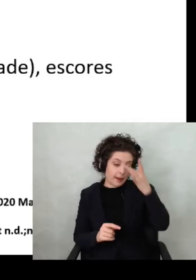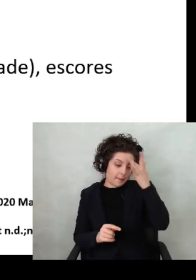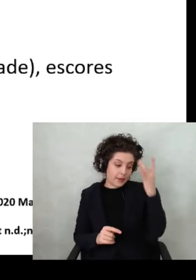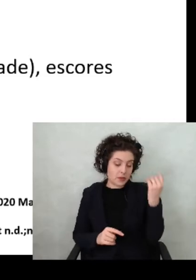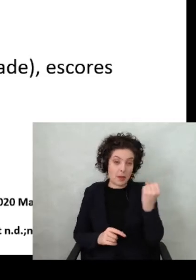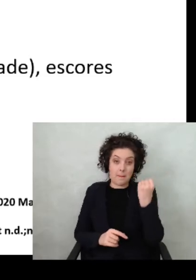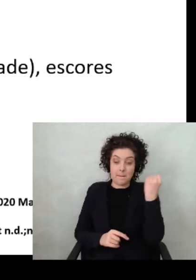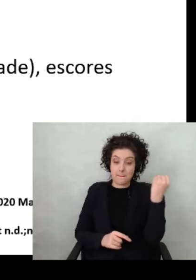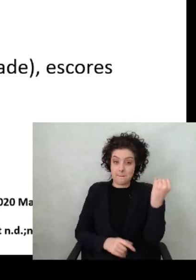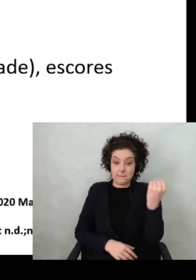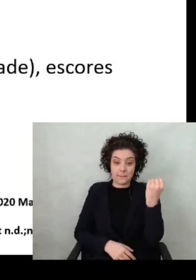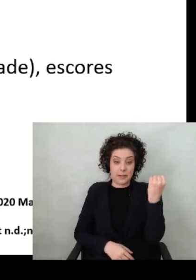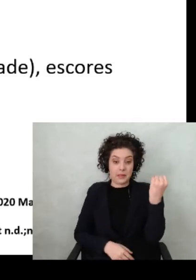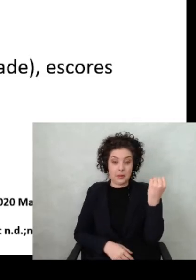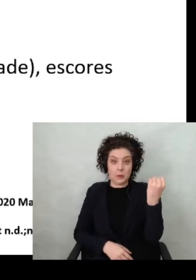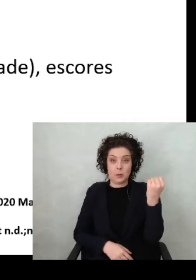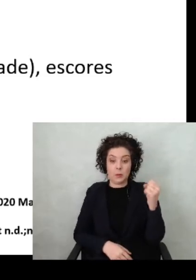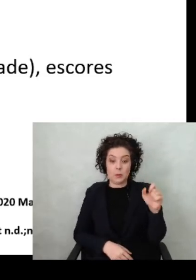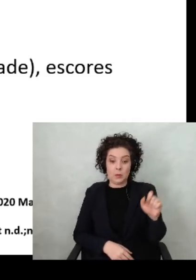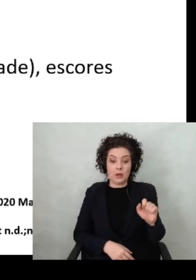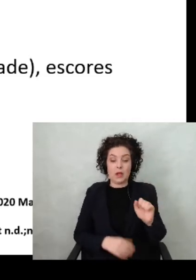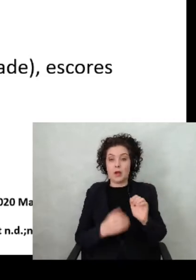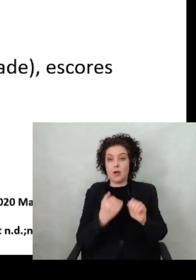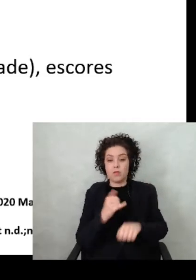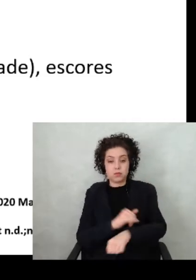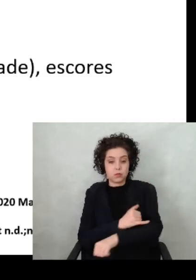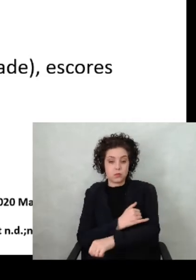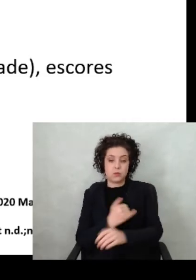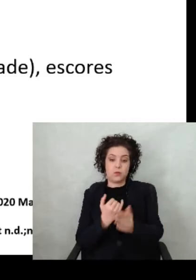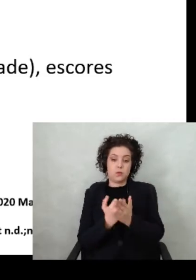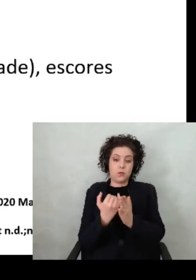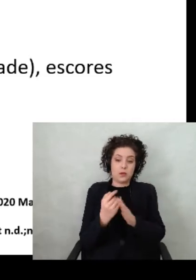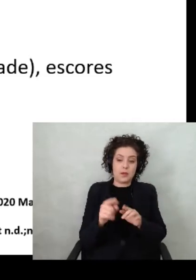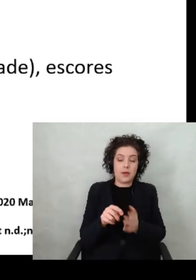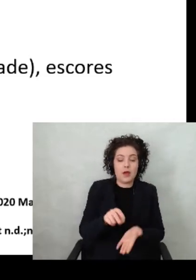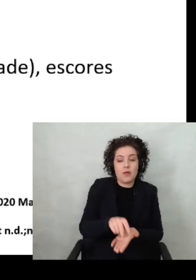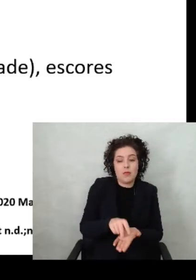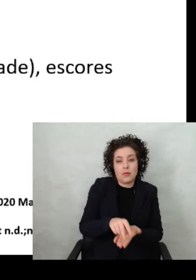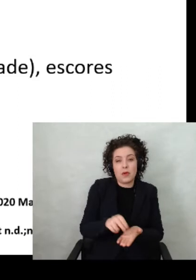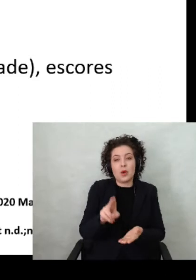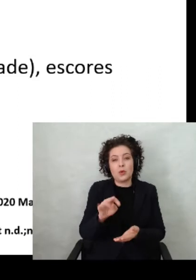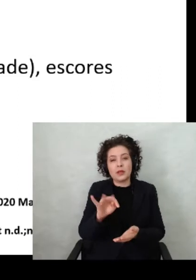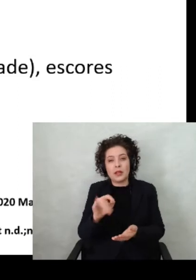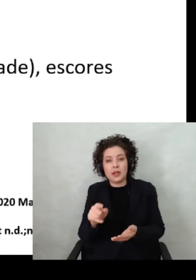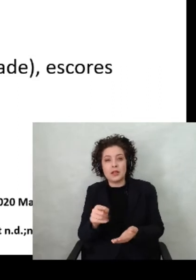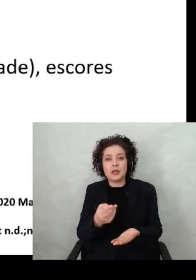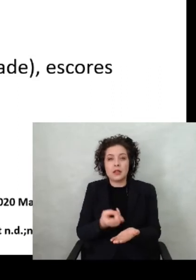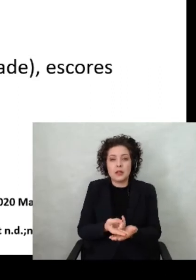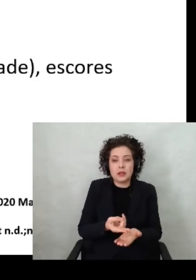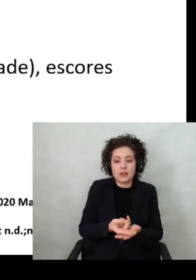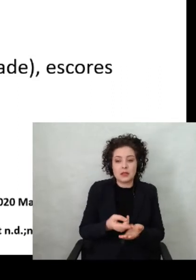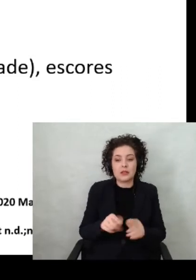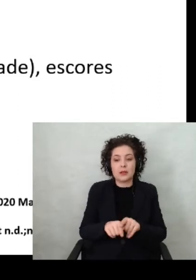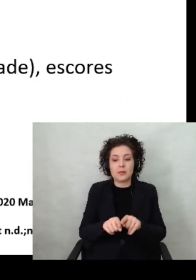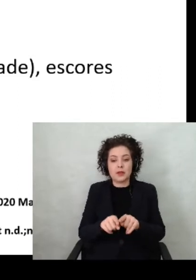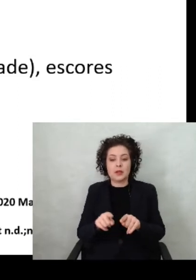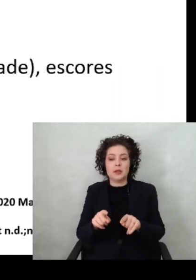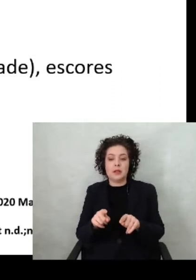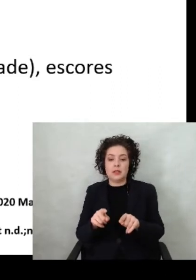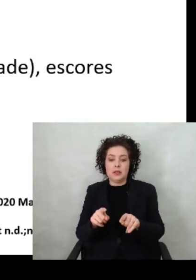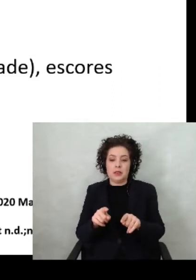IMC elevado, pacientes imobilizados em UTI, com scores de risco para trombose venosa